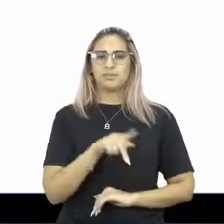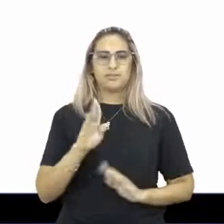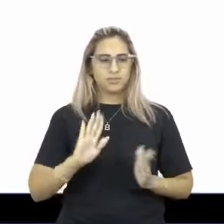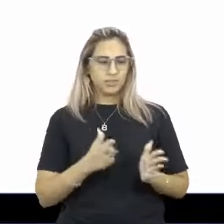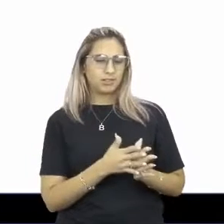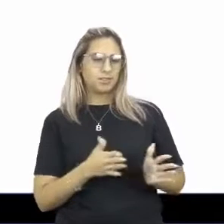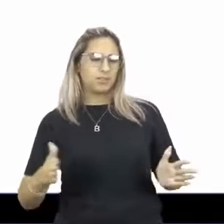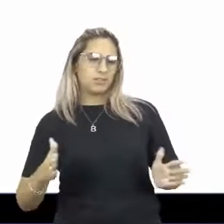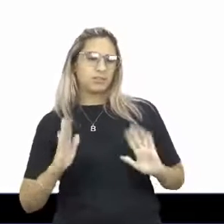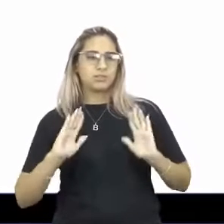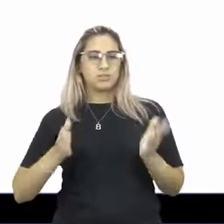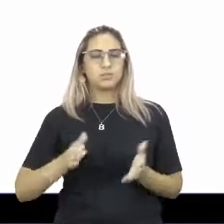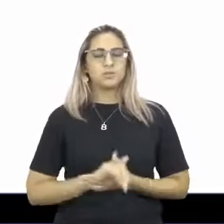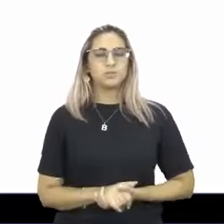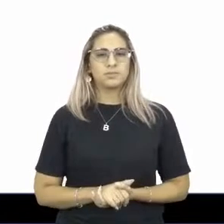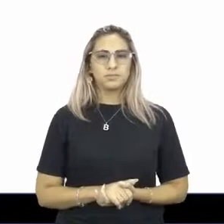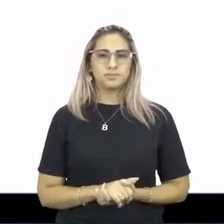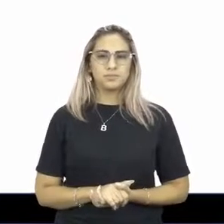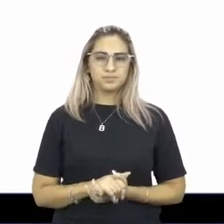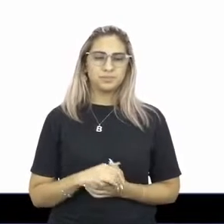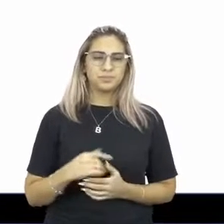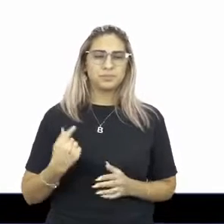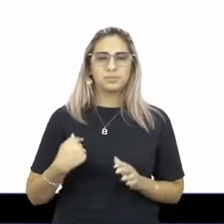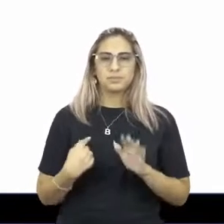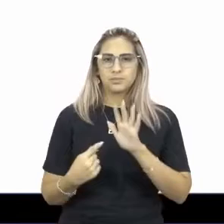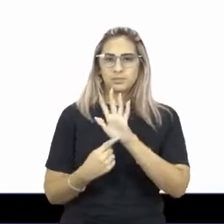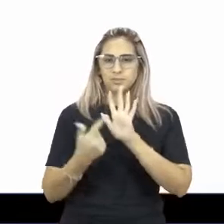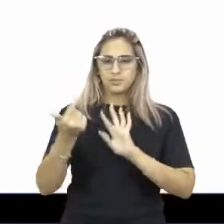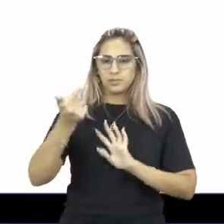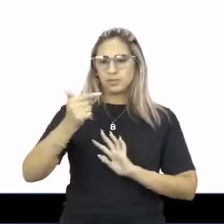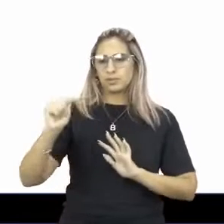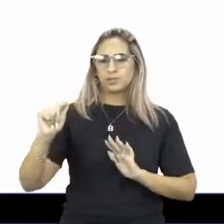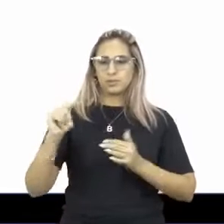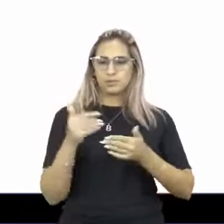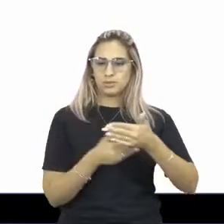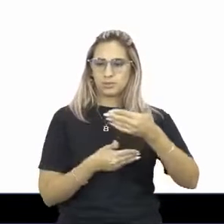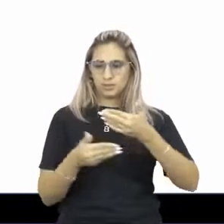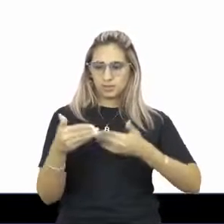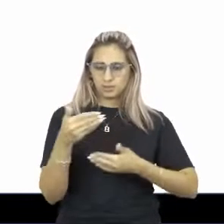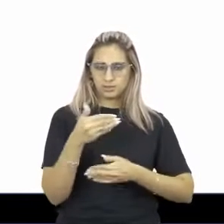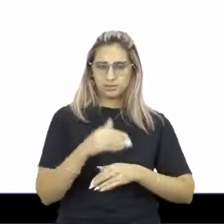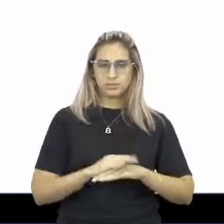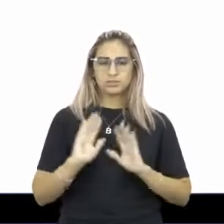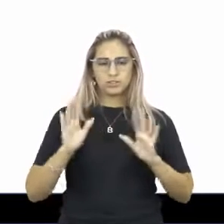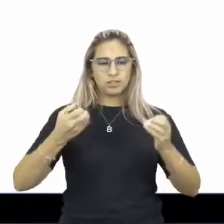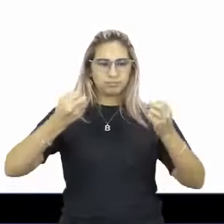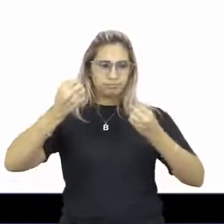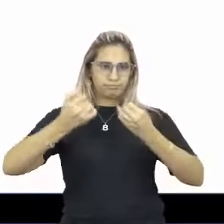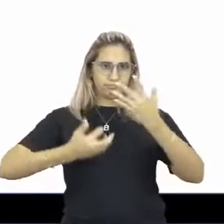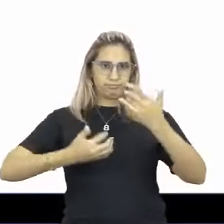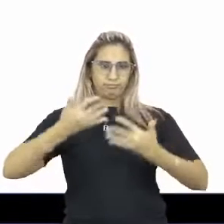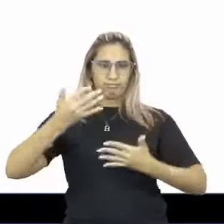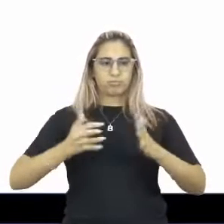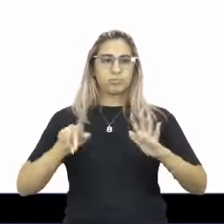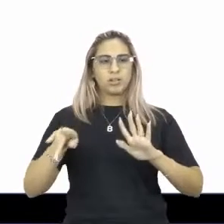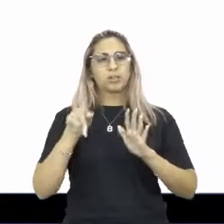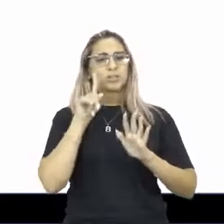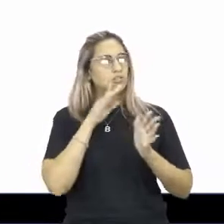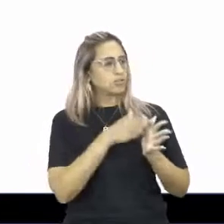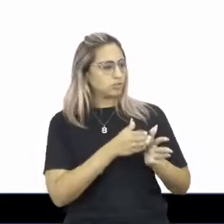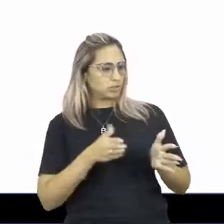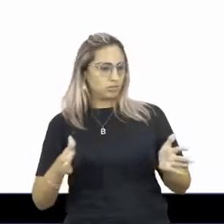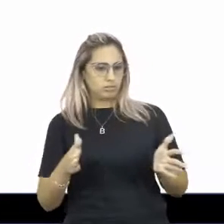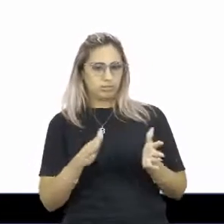fase, ok? A gente vai passar para o próximo slide, né, Luiz? Eu acho que o próximo slide ele já fala Do tutorial. do tutorial.